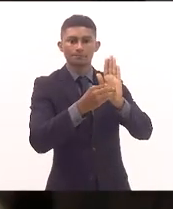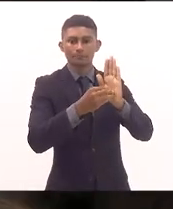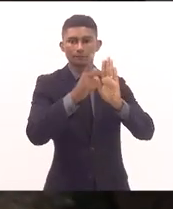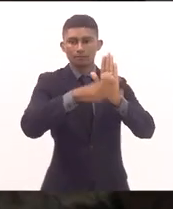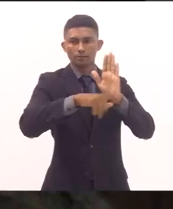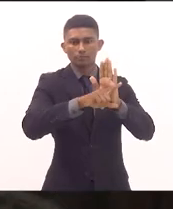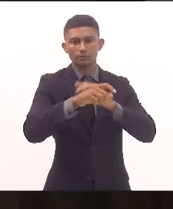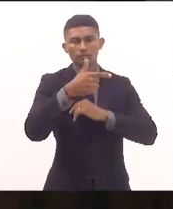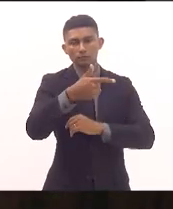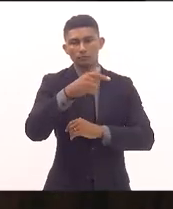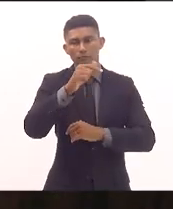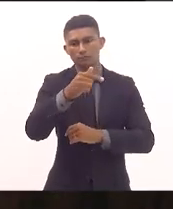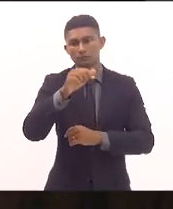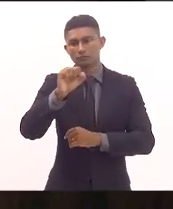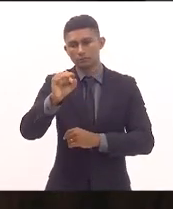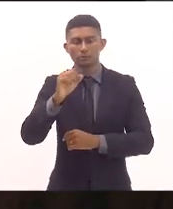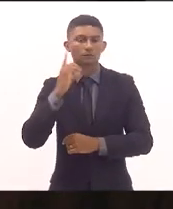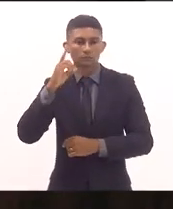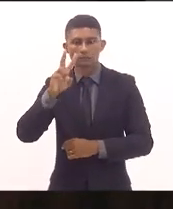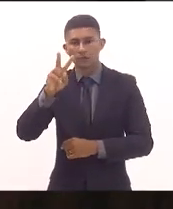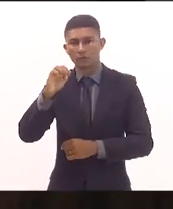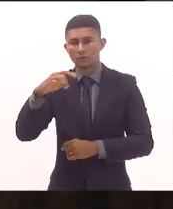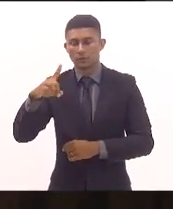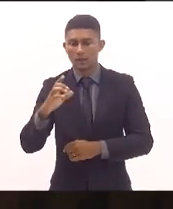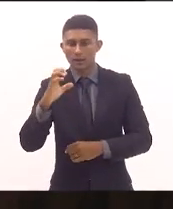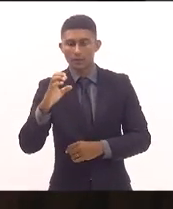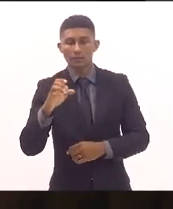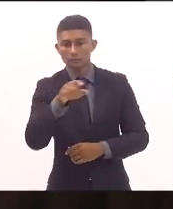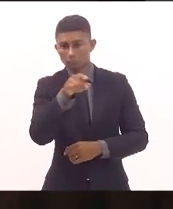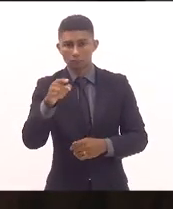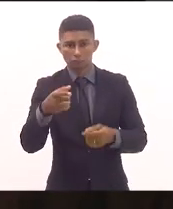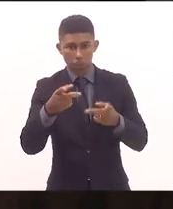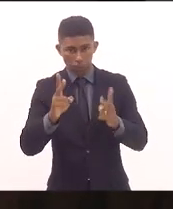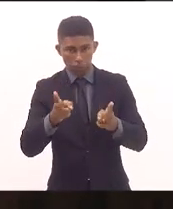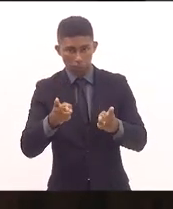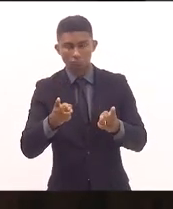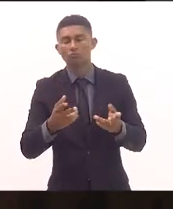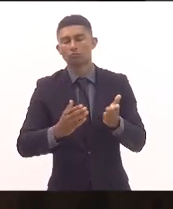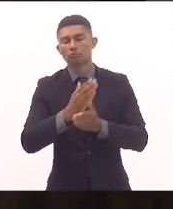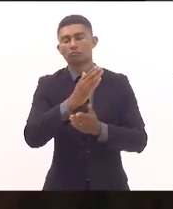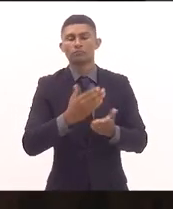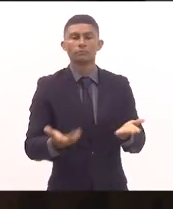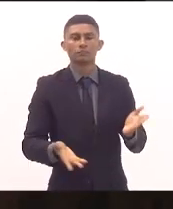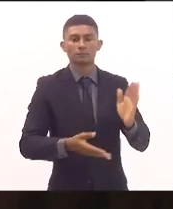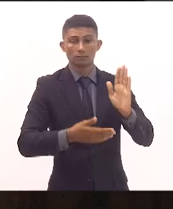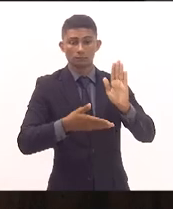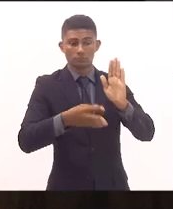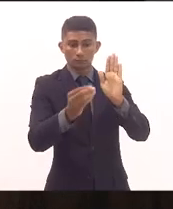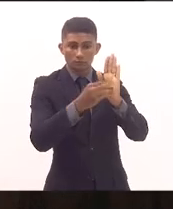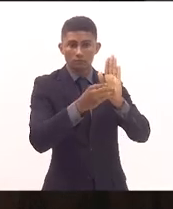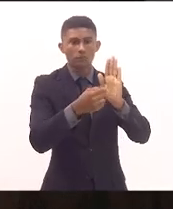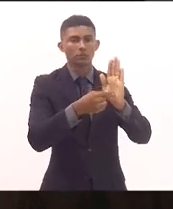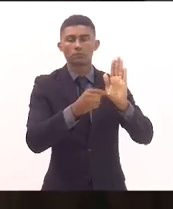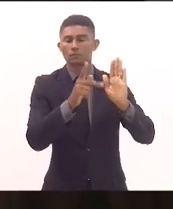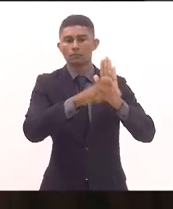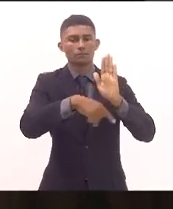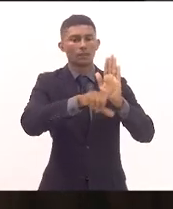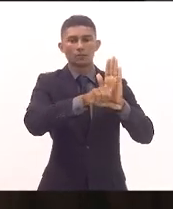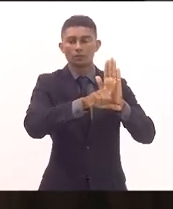de lei 27819, deputado Valdeque Carneiro. Senhores que aprovam isso, como estão aprovados. Requer inclusão na ordem do dia do projeto de